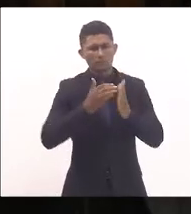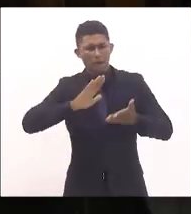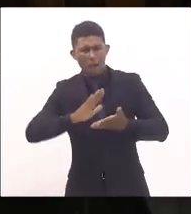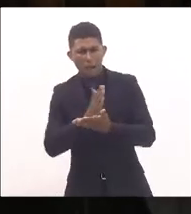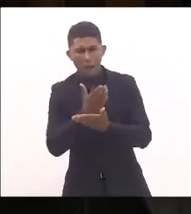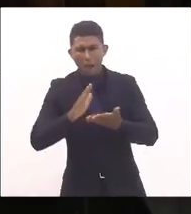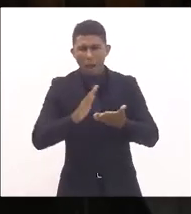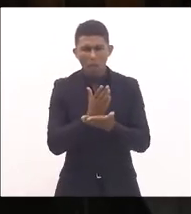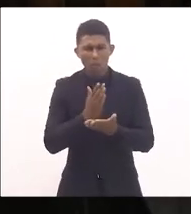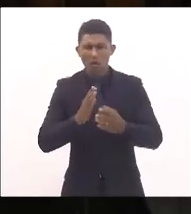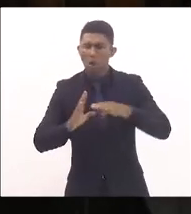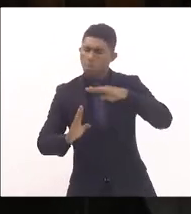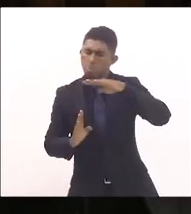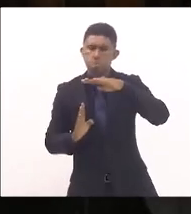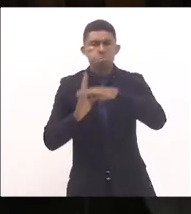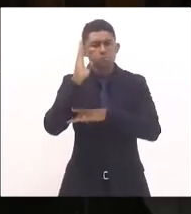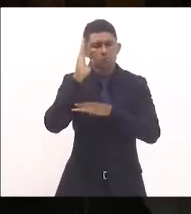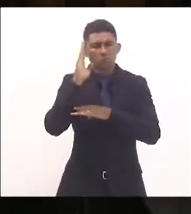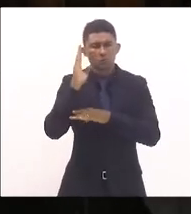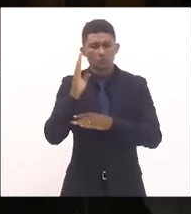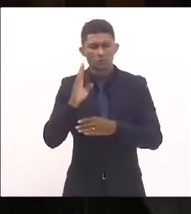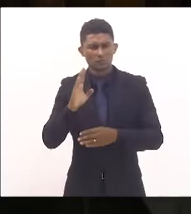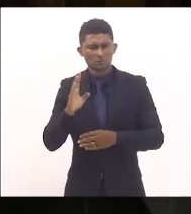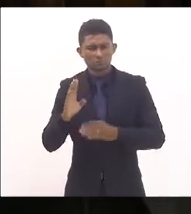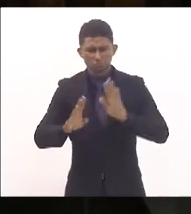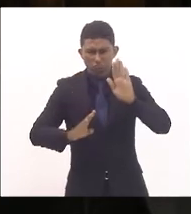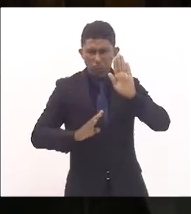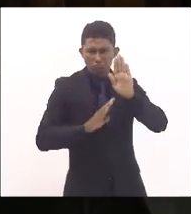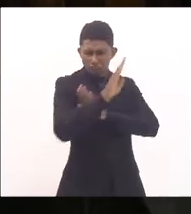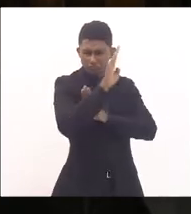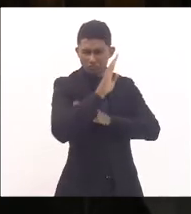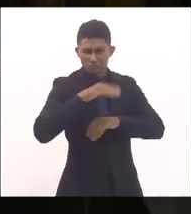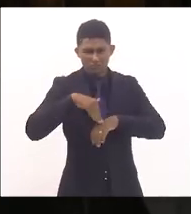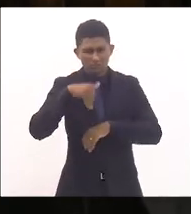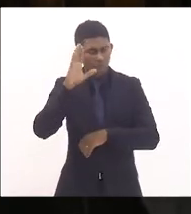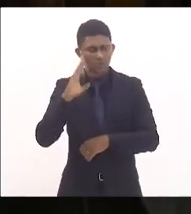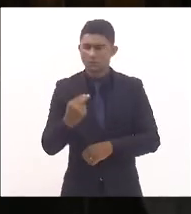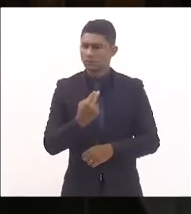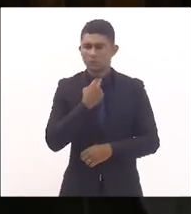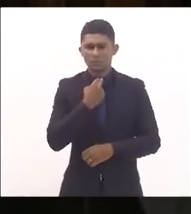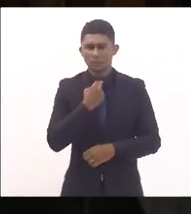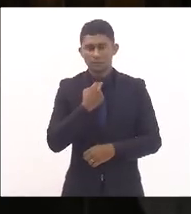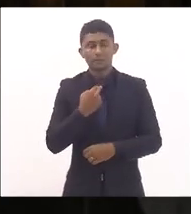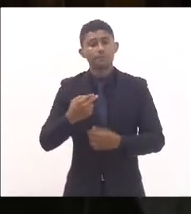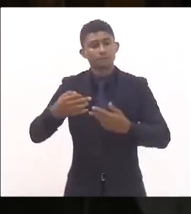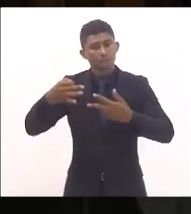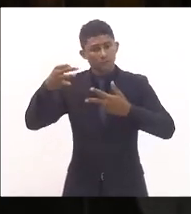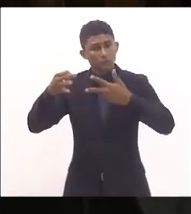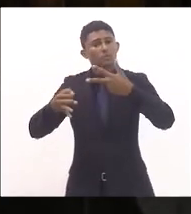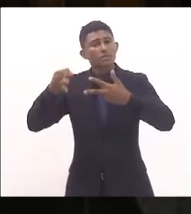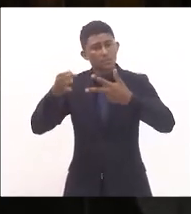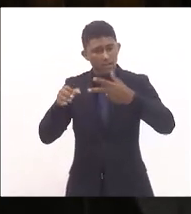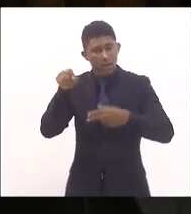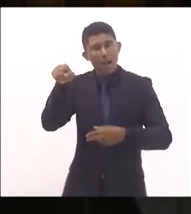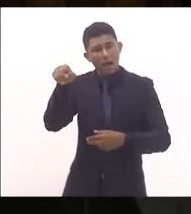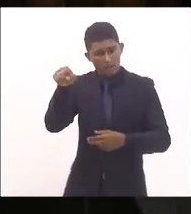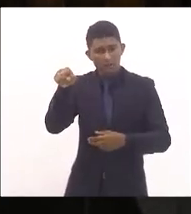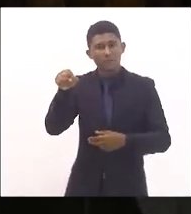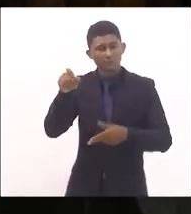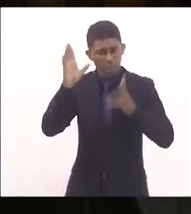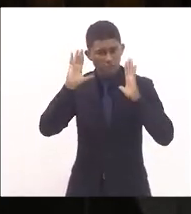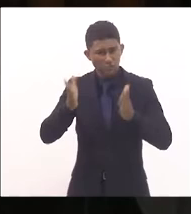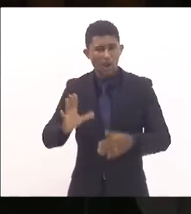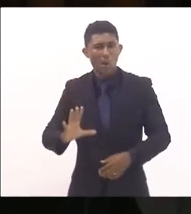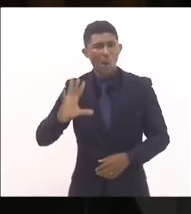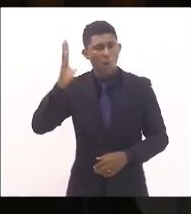teto como tem acontecido no Brasil. Isso é histórico no judiciário, que tem, através das verbas indenizatórias, a